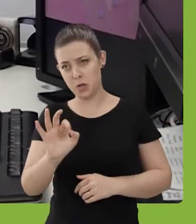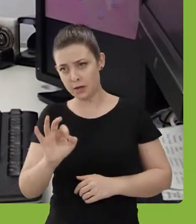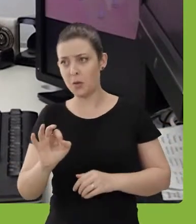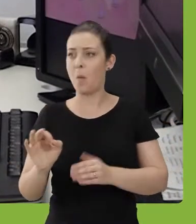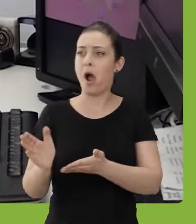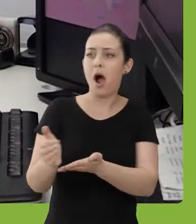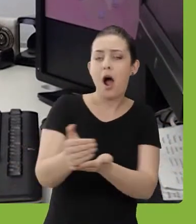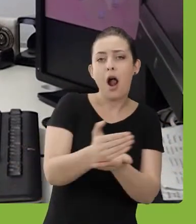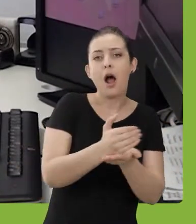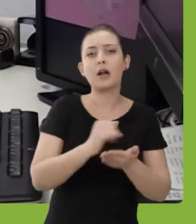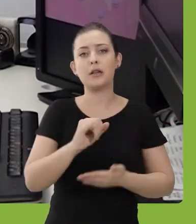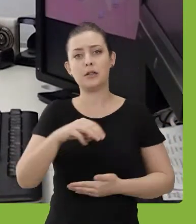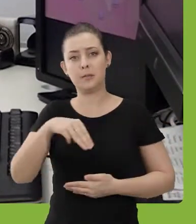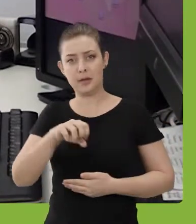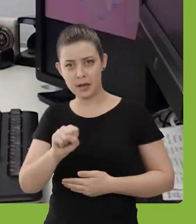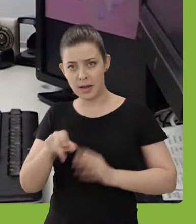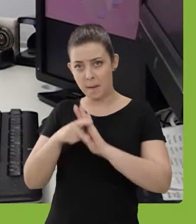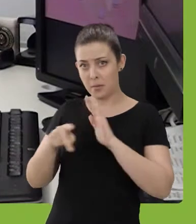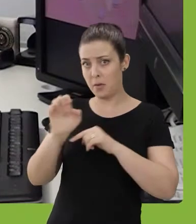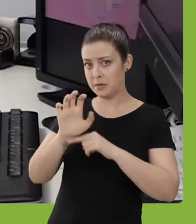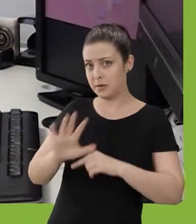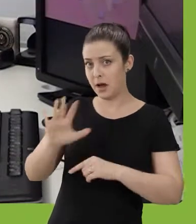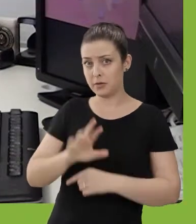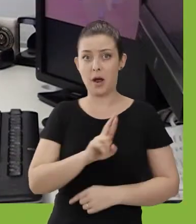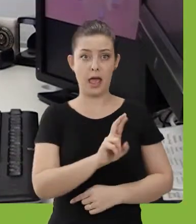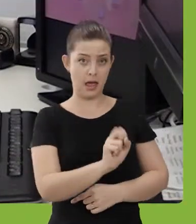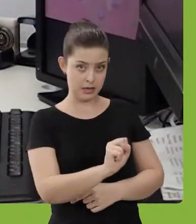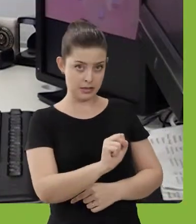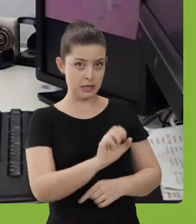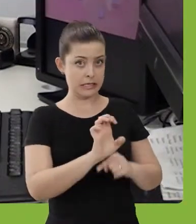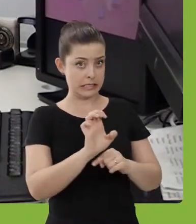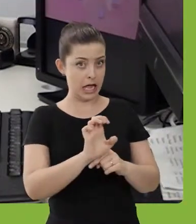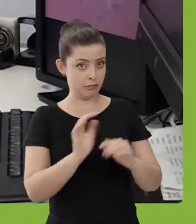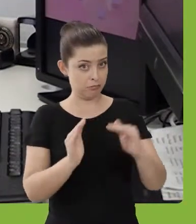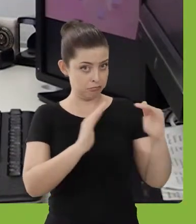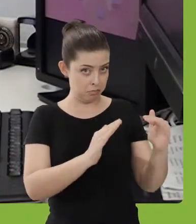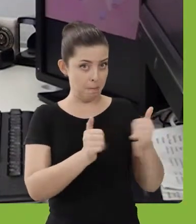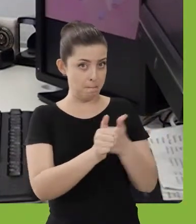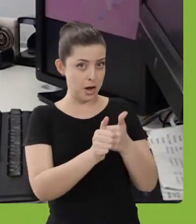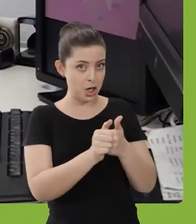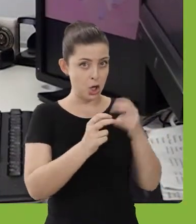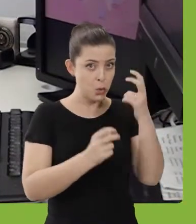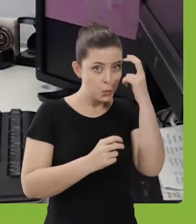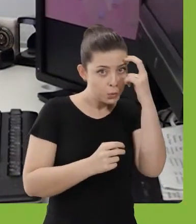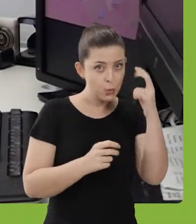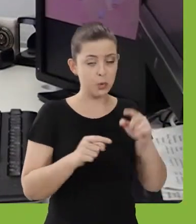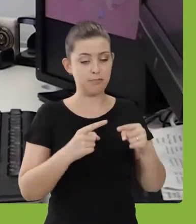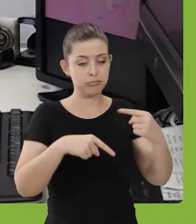4,5% da arrecadação de ICMS do Estado. No Rio Grande do Sul, nosso estado vizinho e de cultura